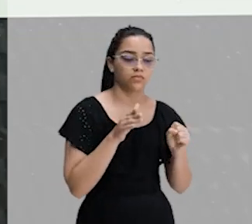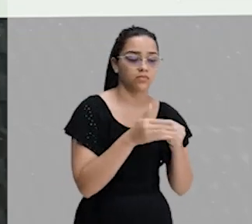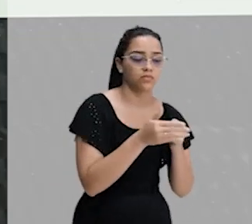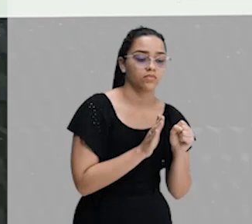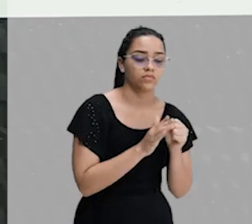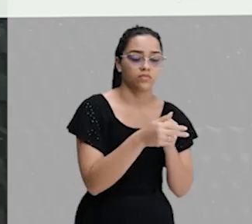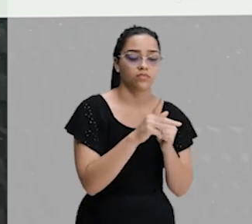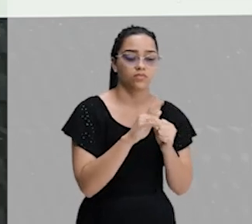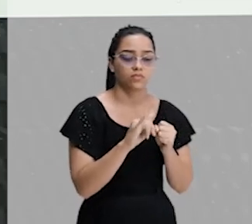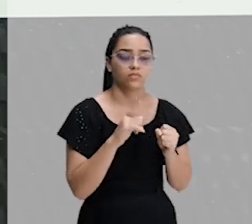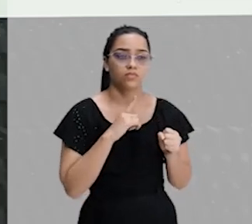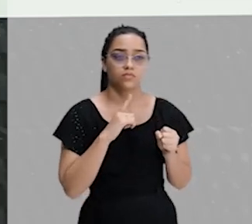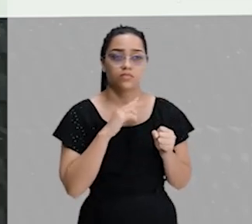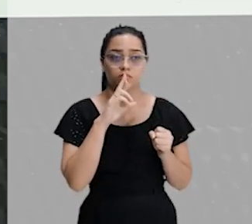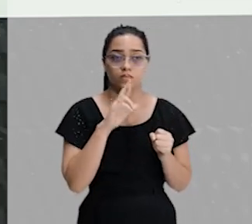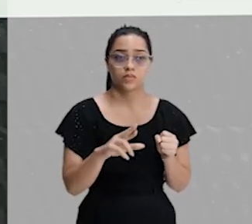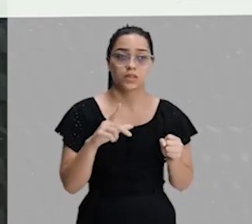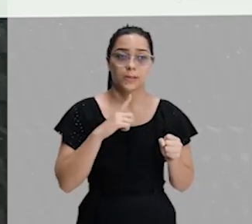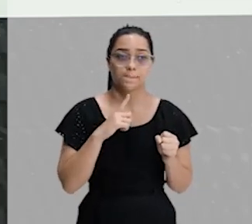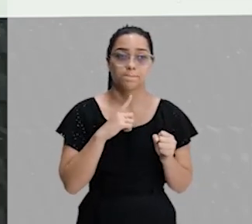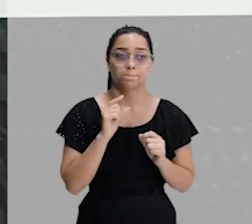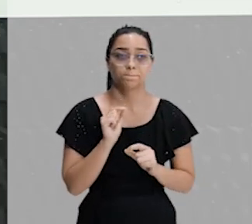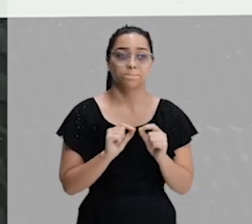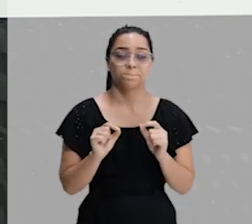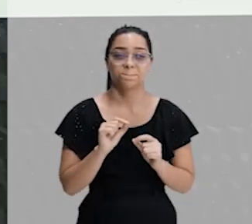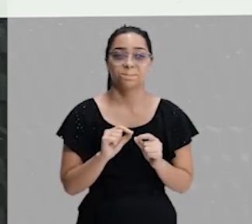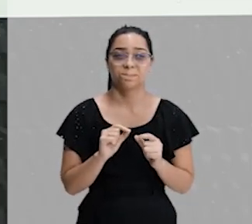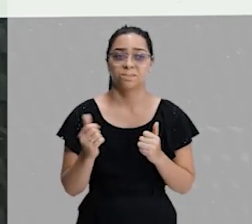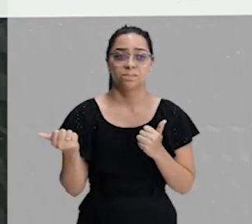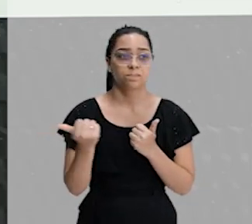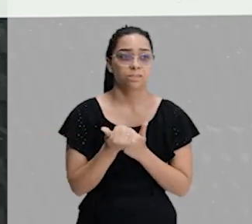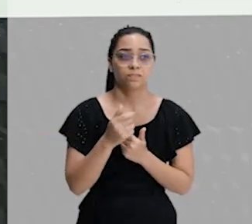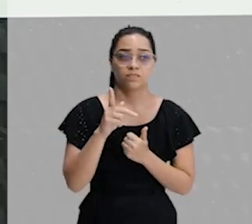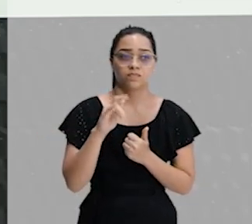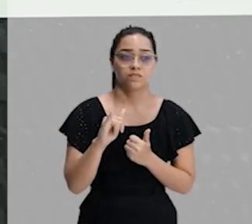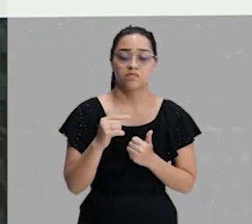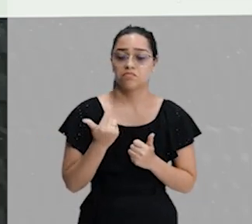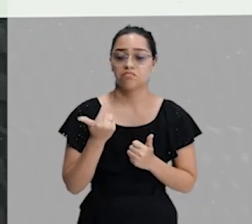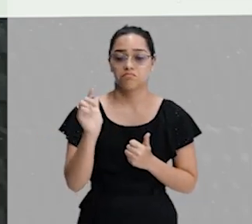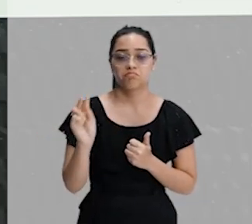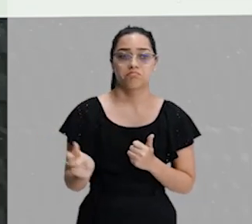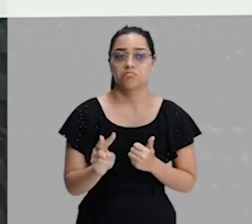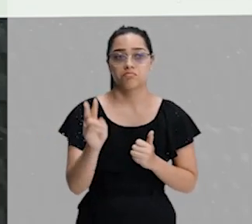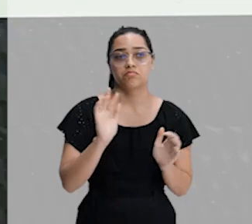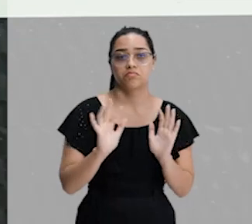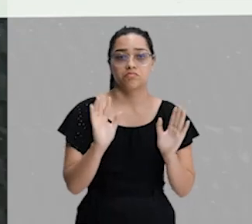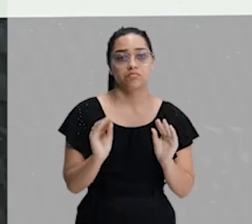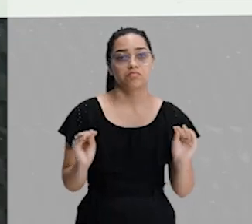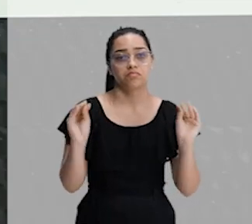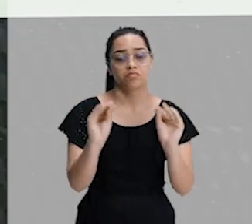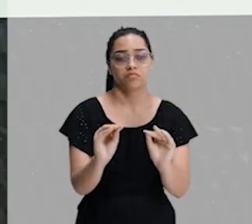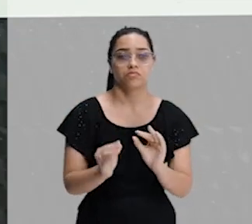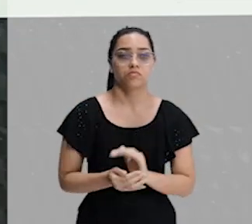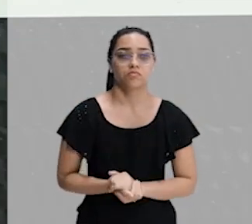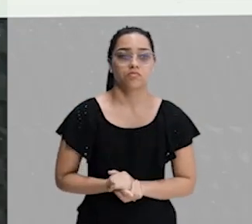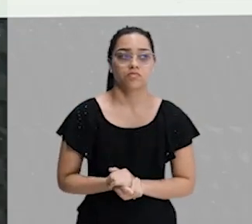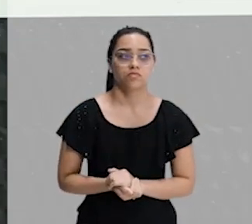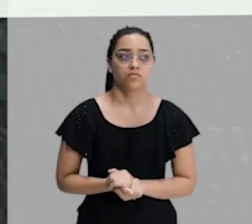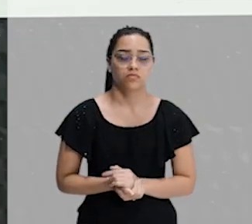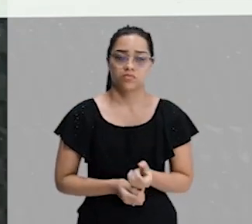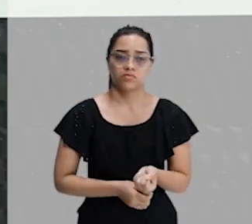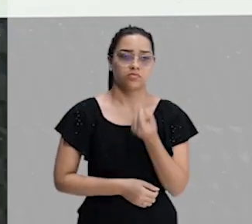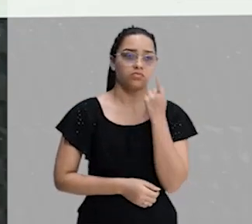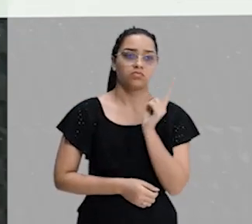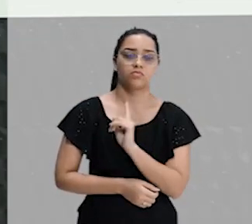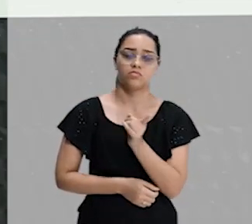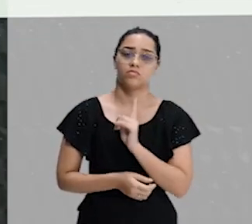o cara bota a resposta. Veja que ele deu a lateral, ele não substituiu o π por nenhum valor. Ele deixou assim mesmo. Tá? Então não